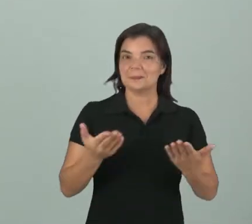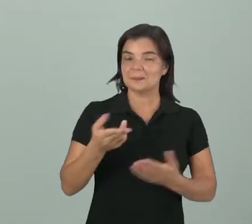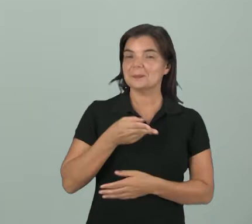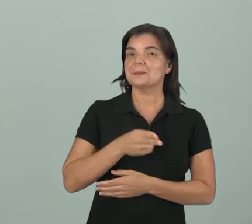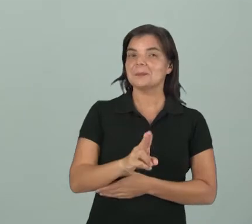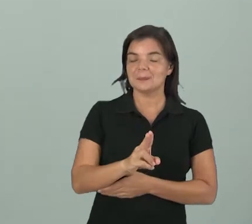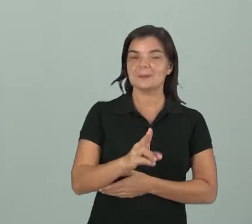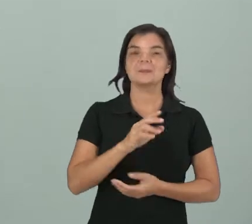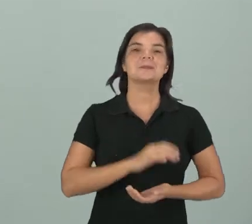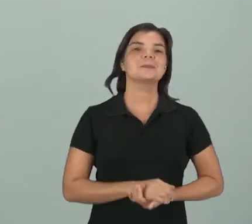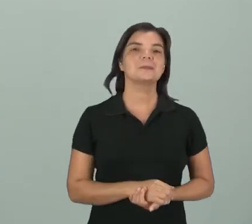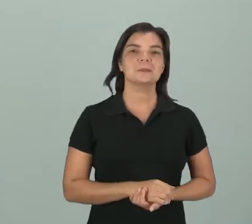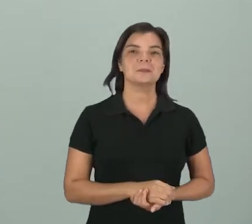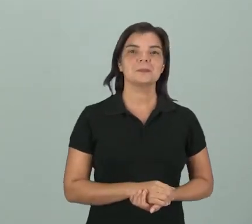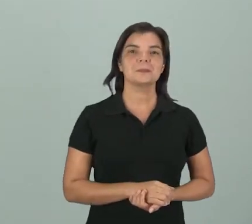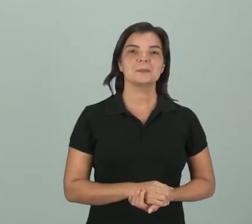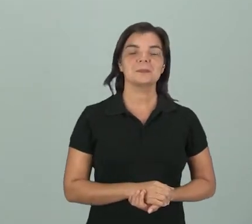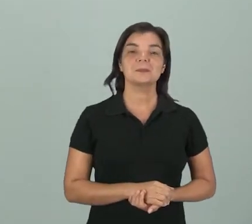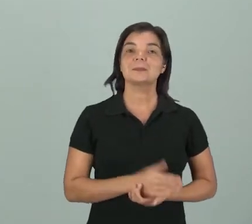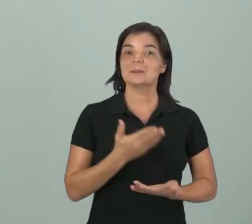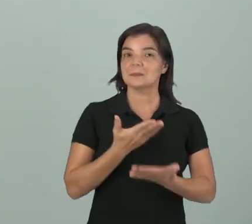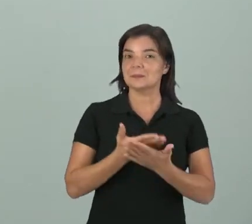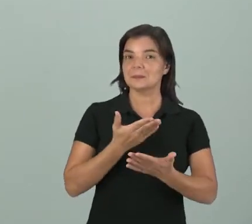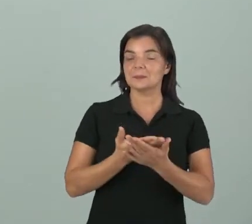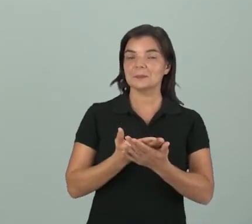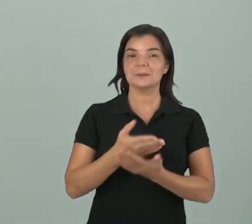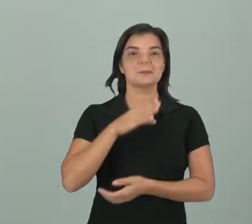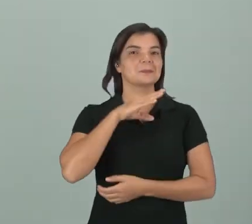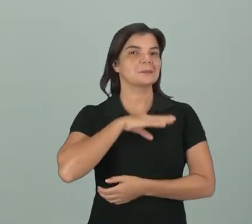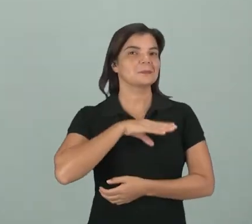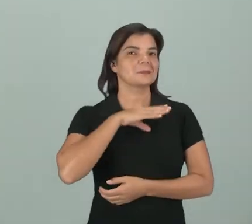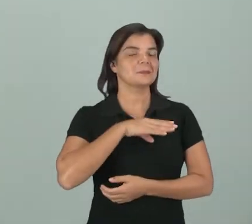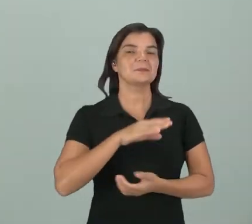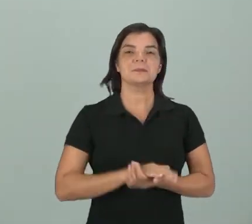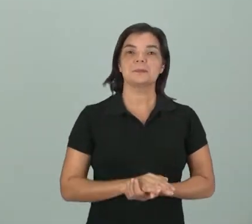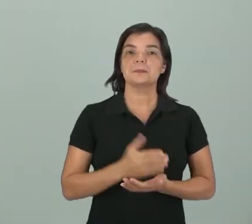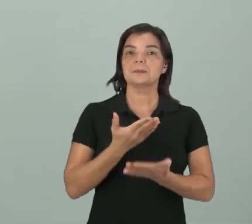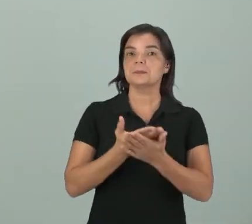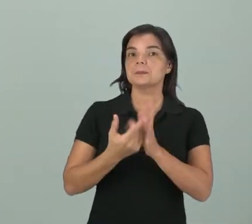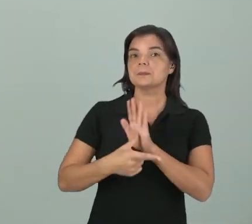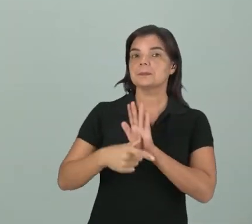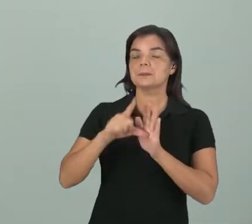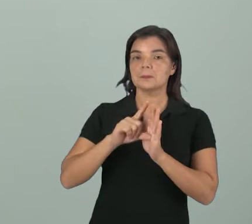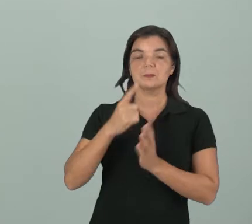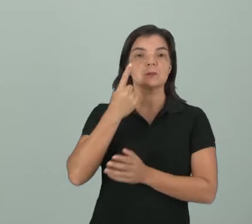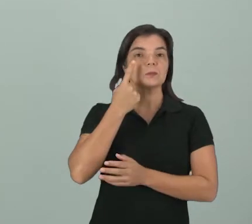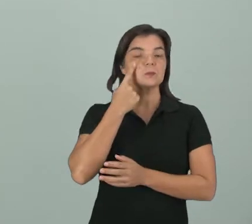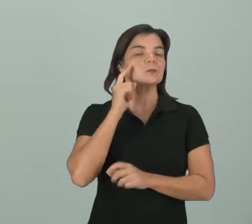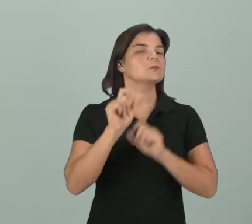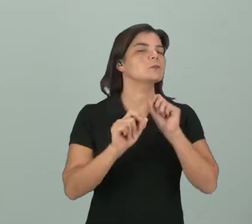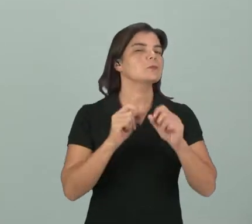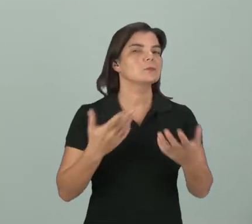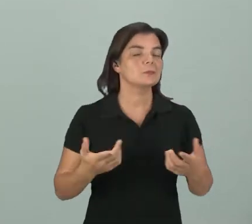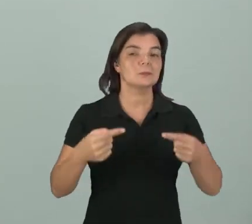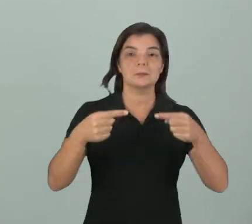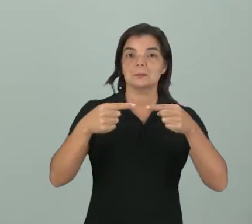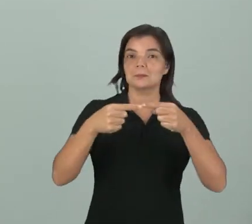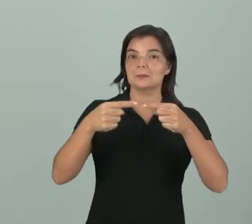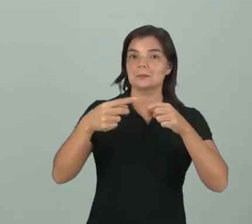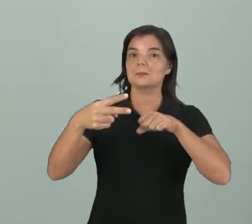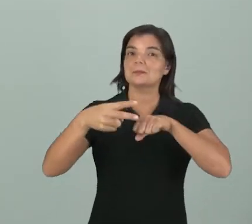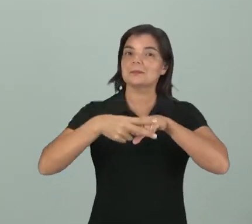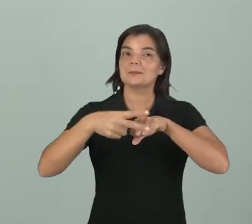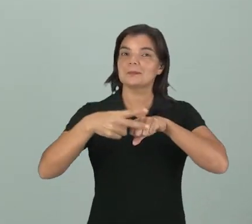dar continuidade às nossas aulas de língua portuguesa. Na aula anterior, nós vimos sobre o quê?